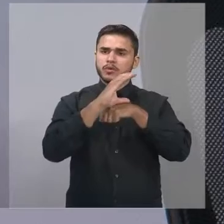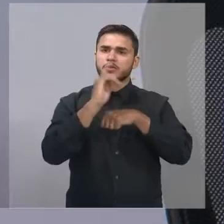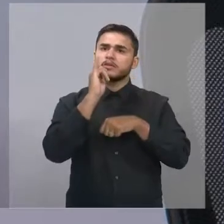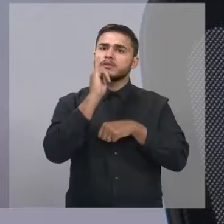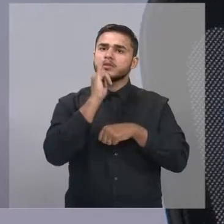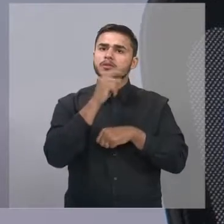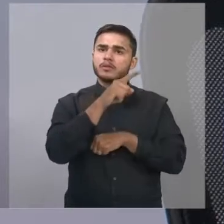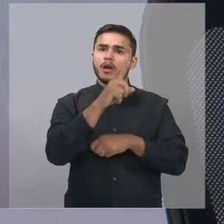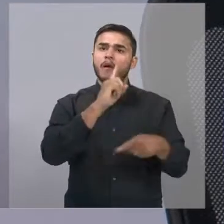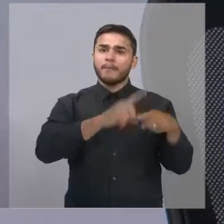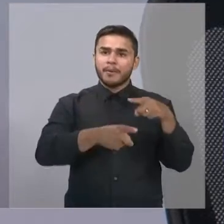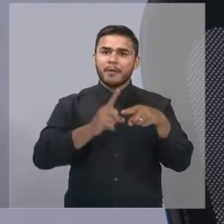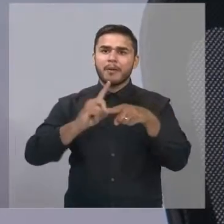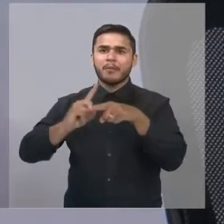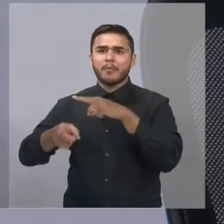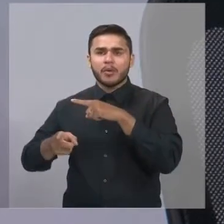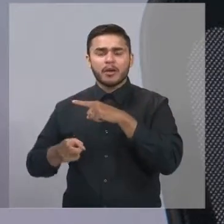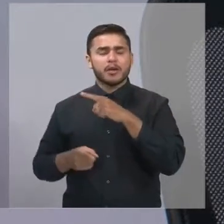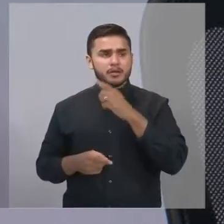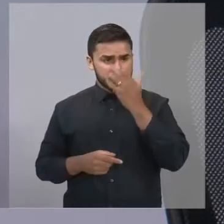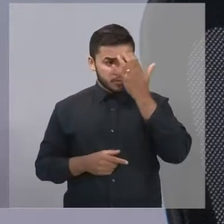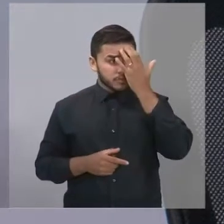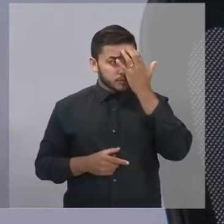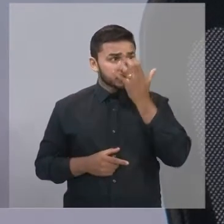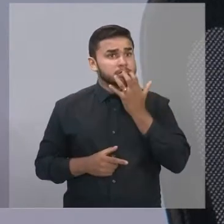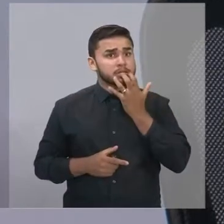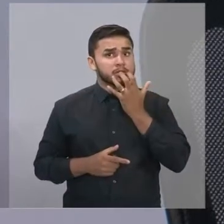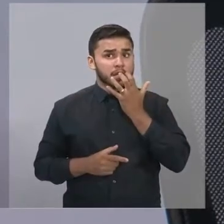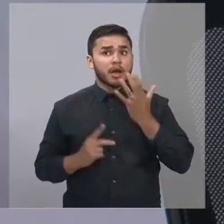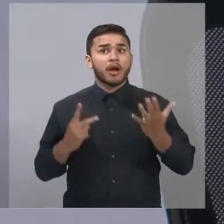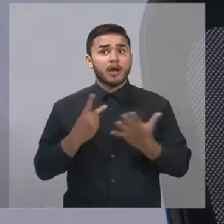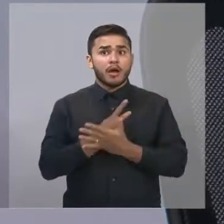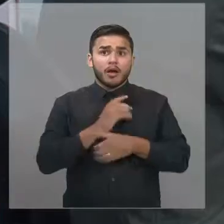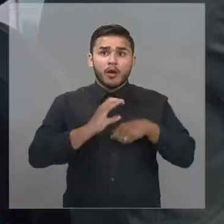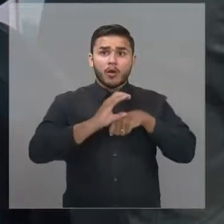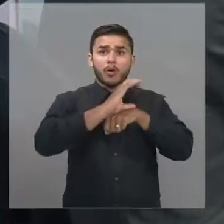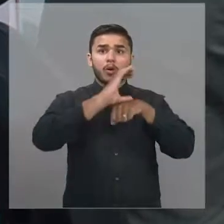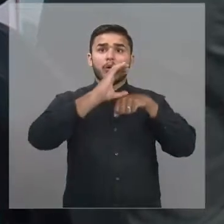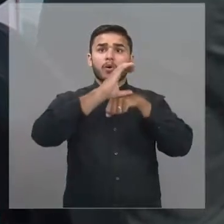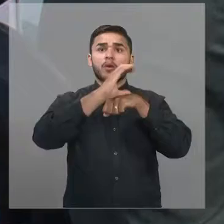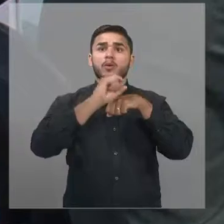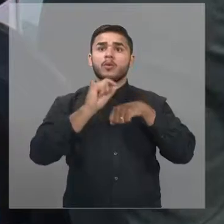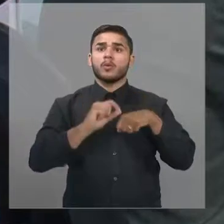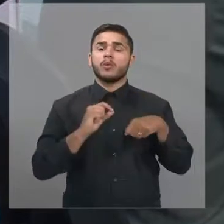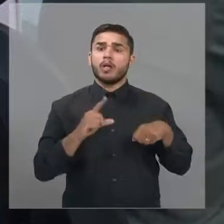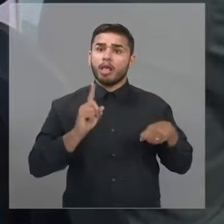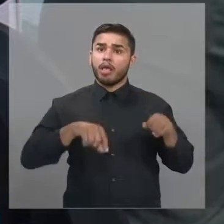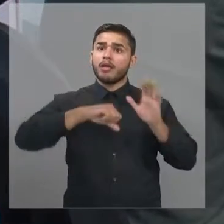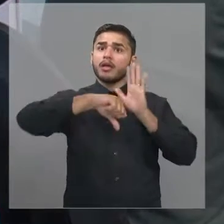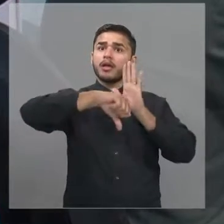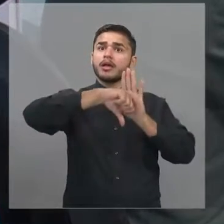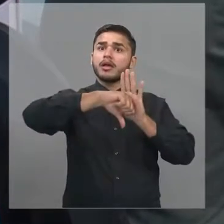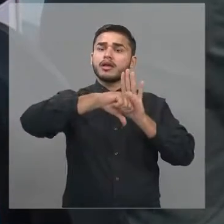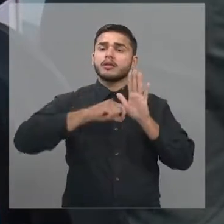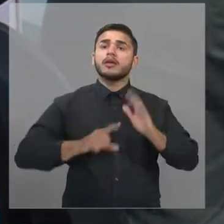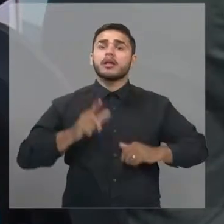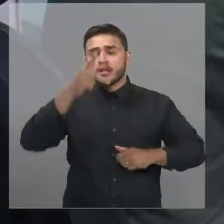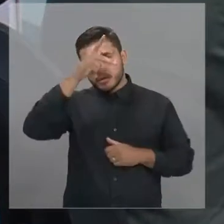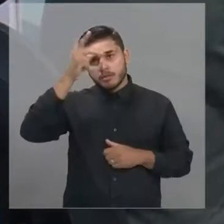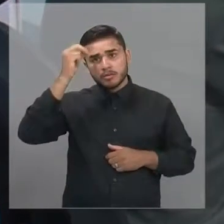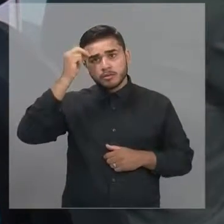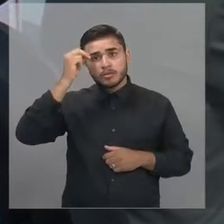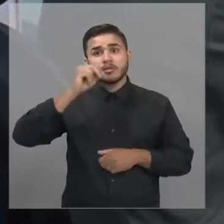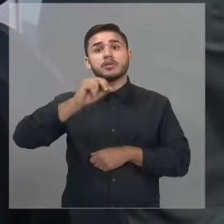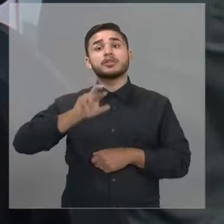um flagrante, né, crime contra o que está constitucionalizado a partir da ação realizada tanto pelo prefeito do